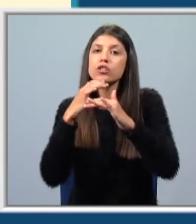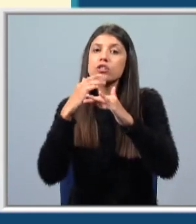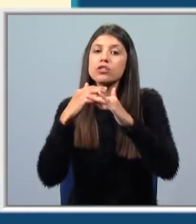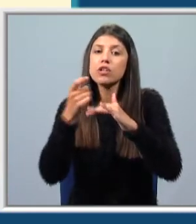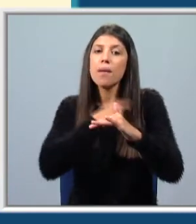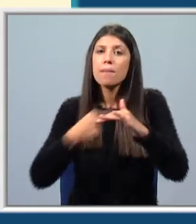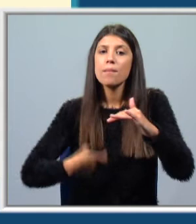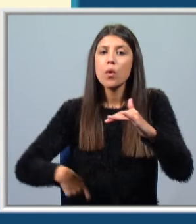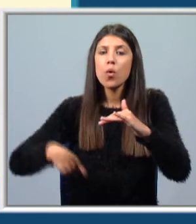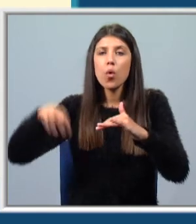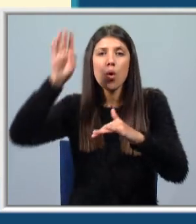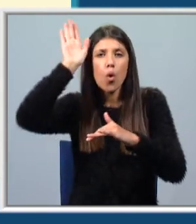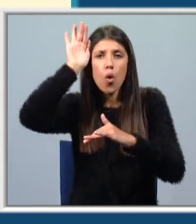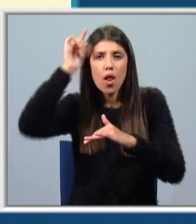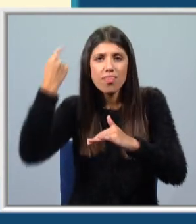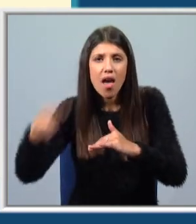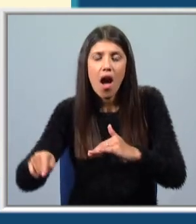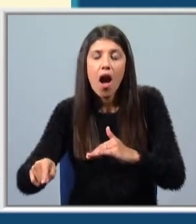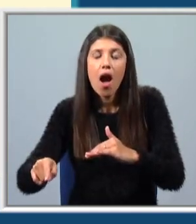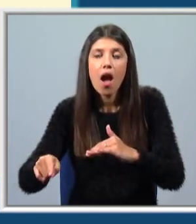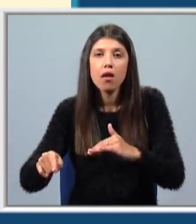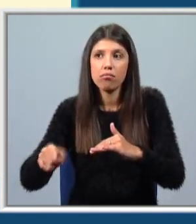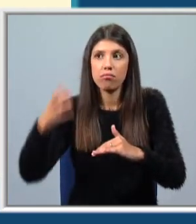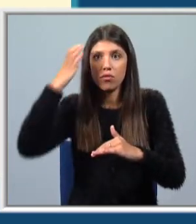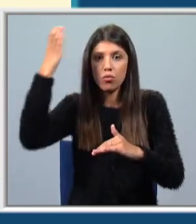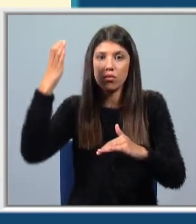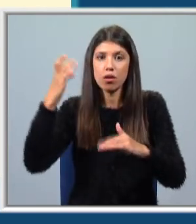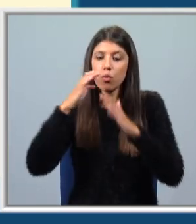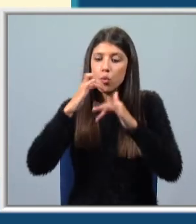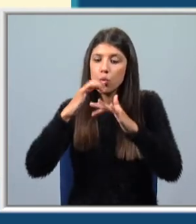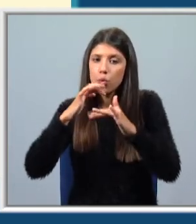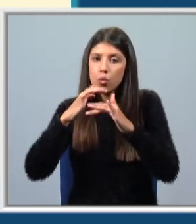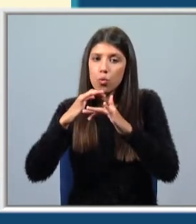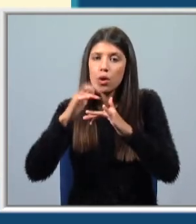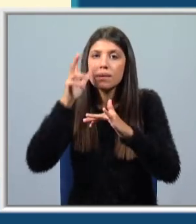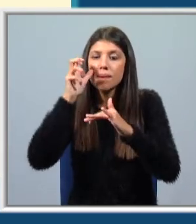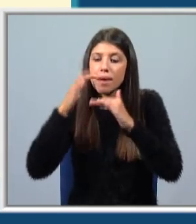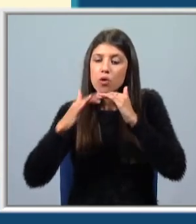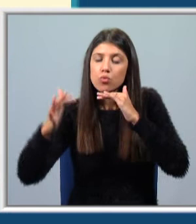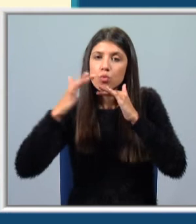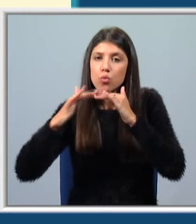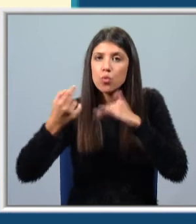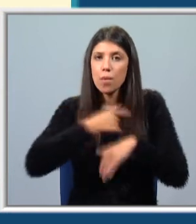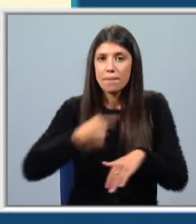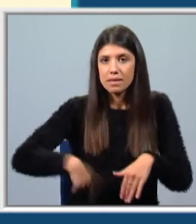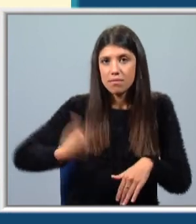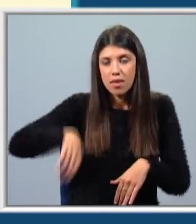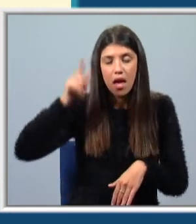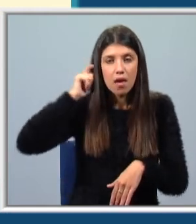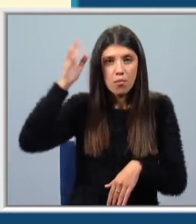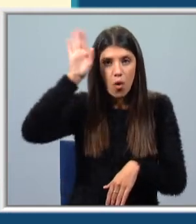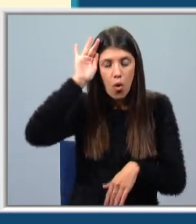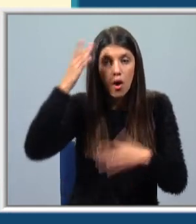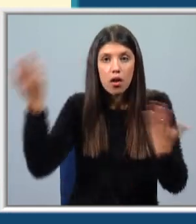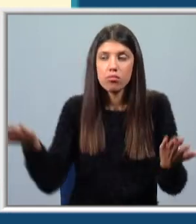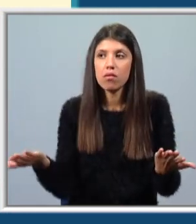"Príncipe com orelhas de burro!" O próprio rei também tocou e sempre ouvia as vozes. Então o rei mandou chamar